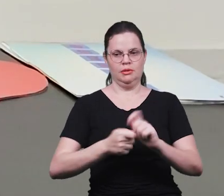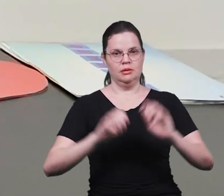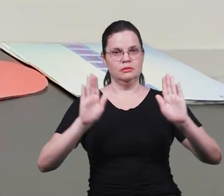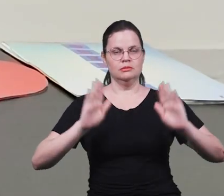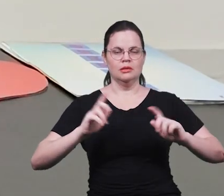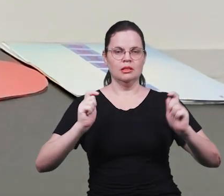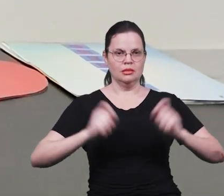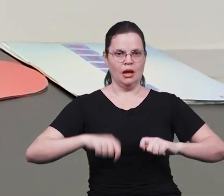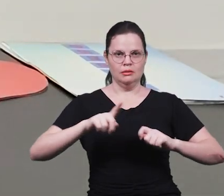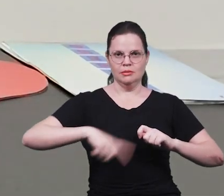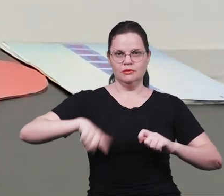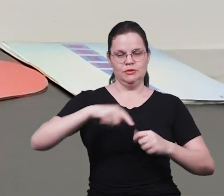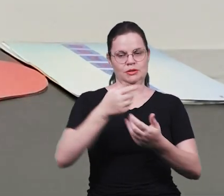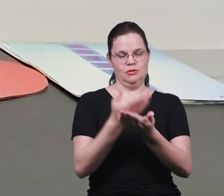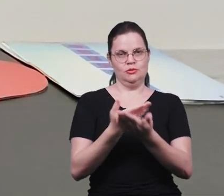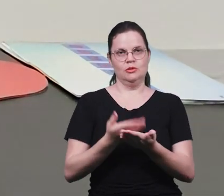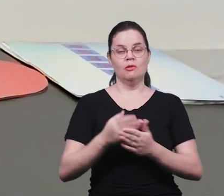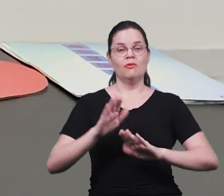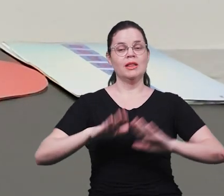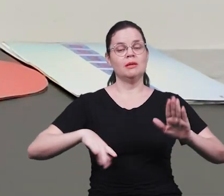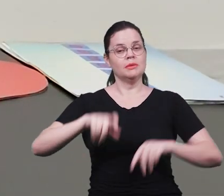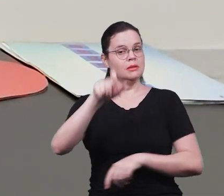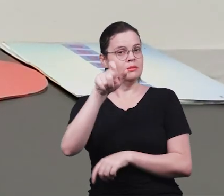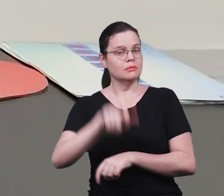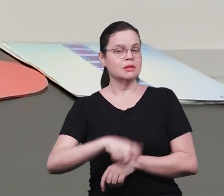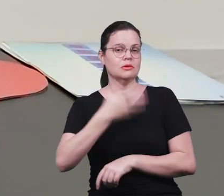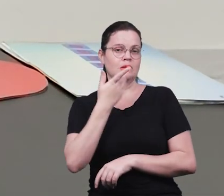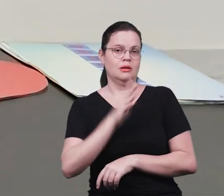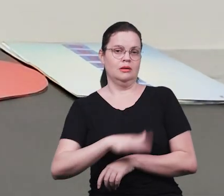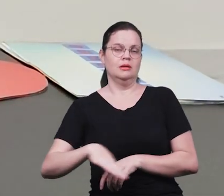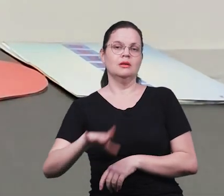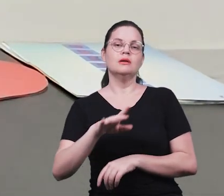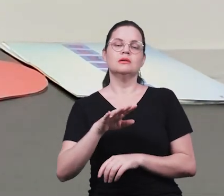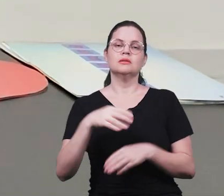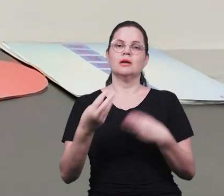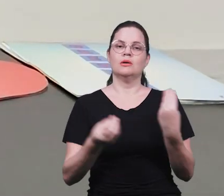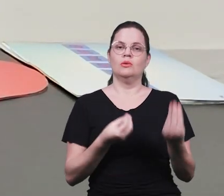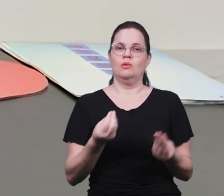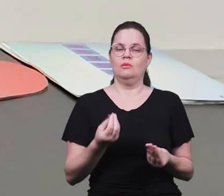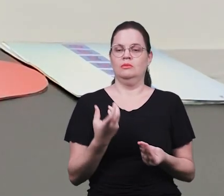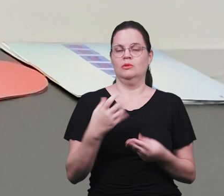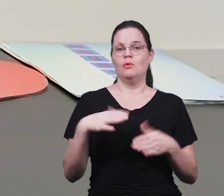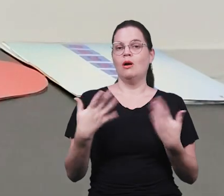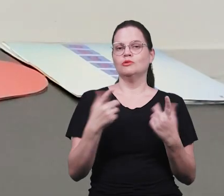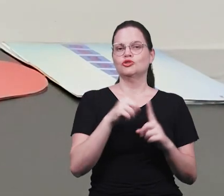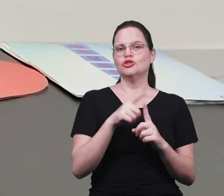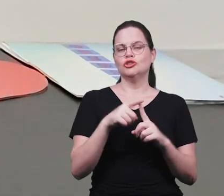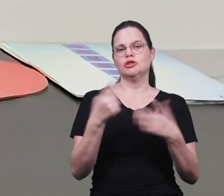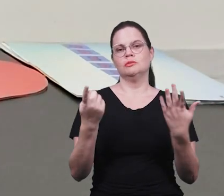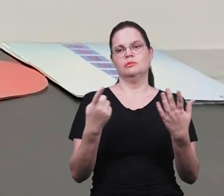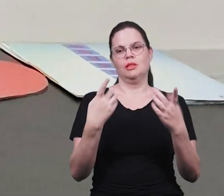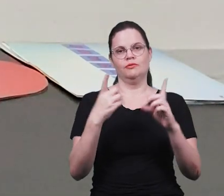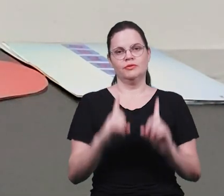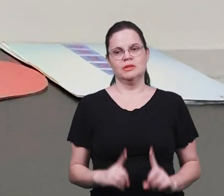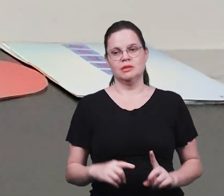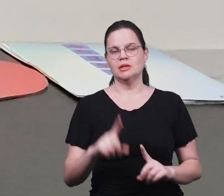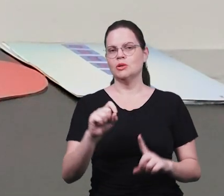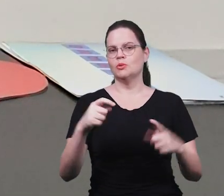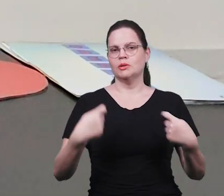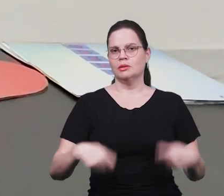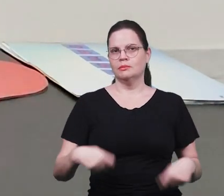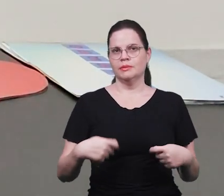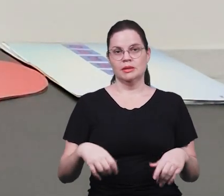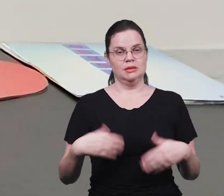dar. Então, tudo isso vai depender do meu aluno, de como ele, o que